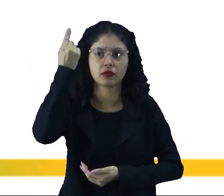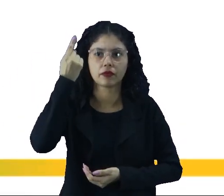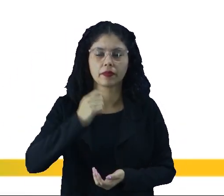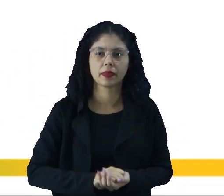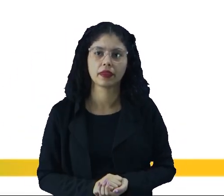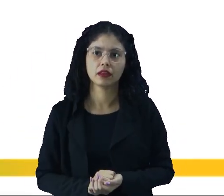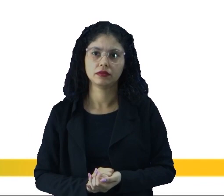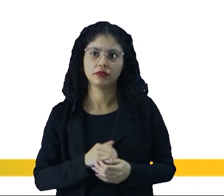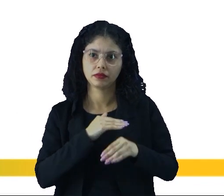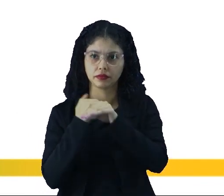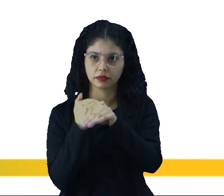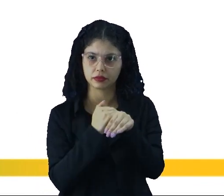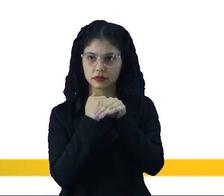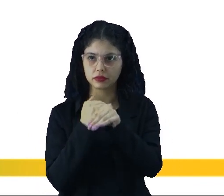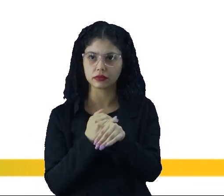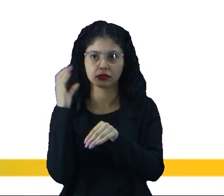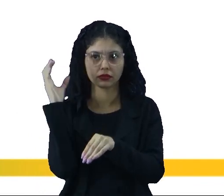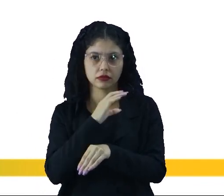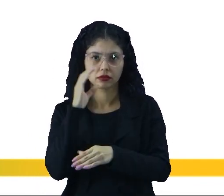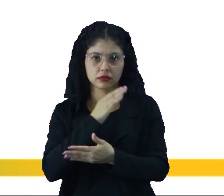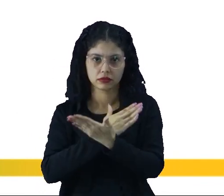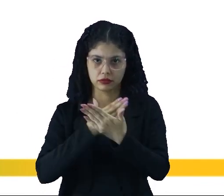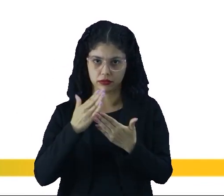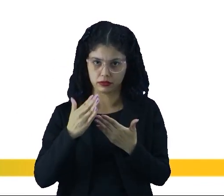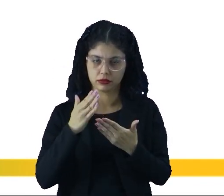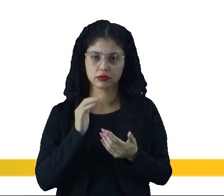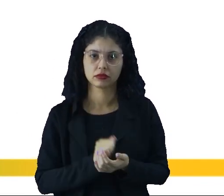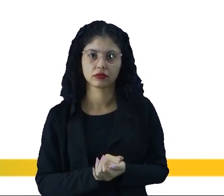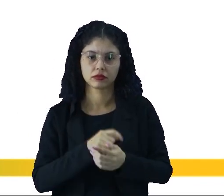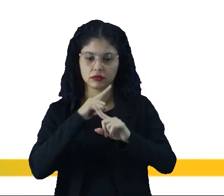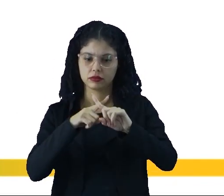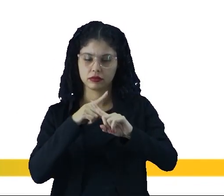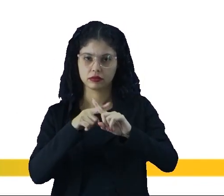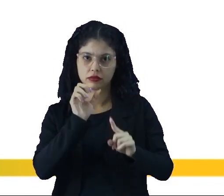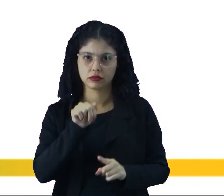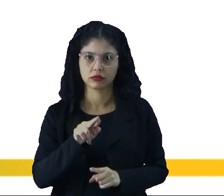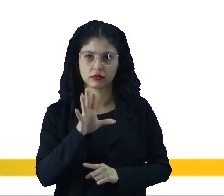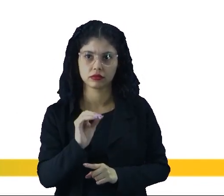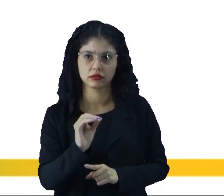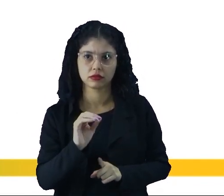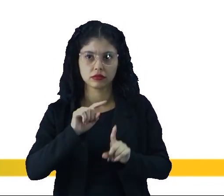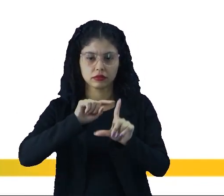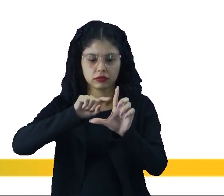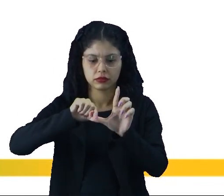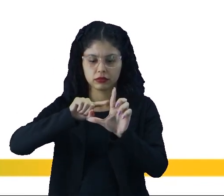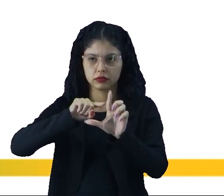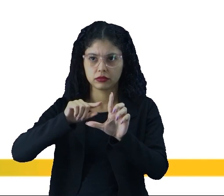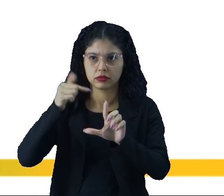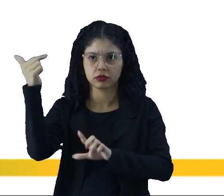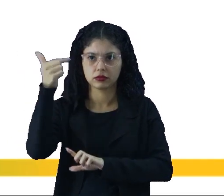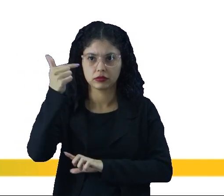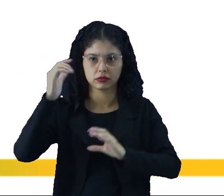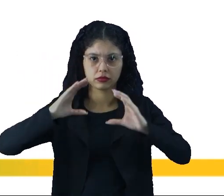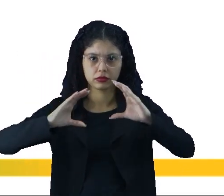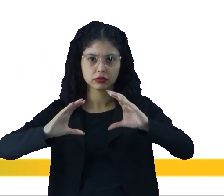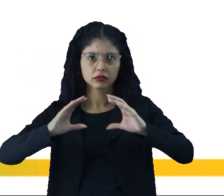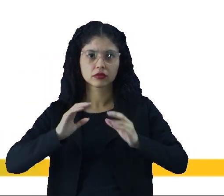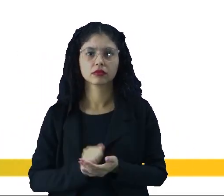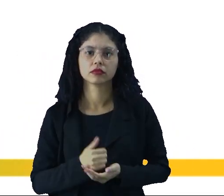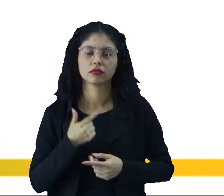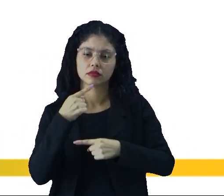máxima é igual a velocidade inicial vezes o seno do ângulo ao